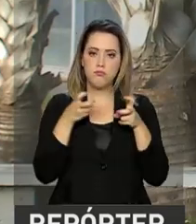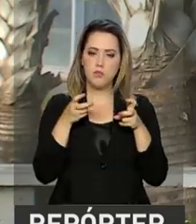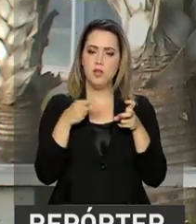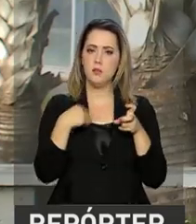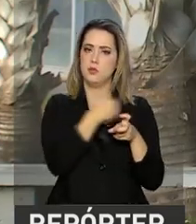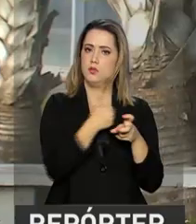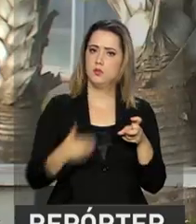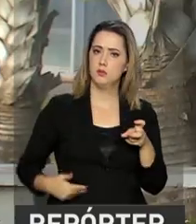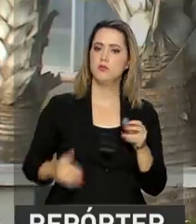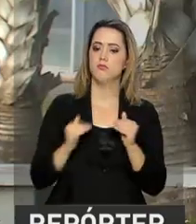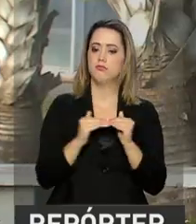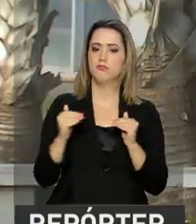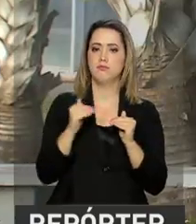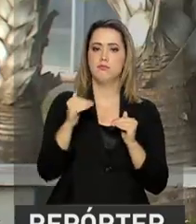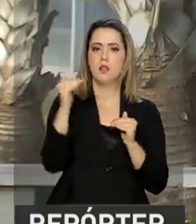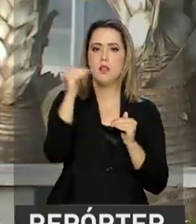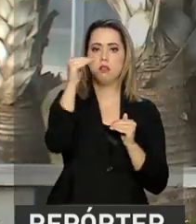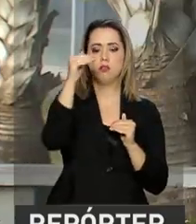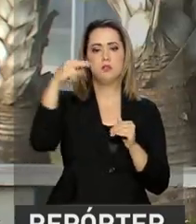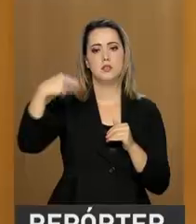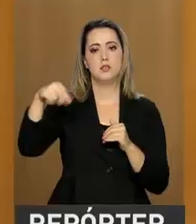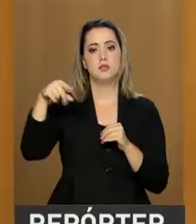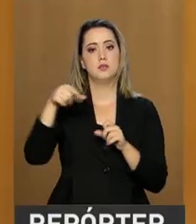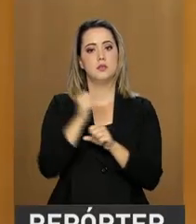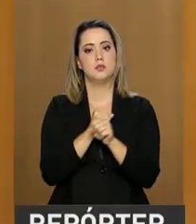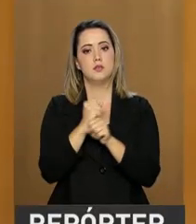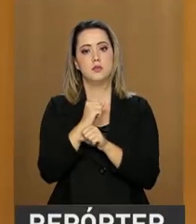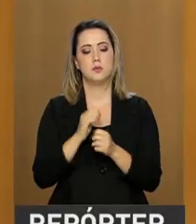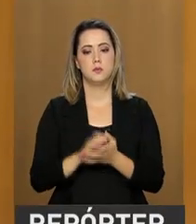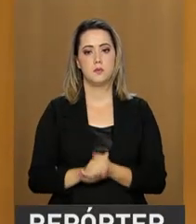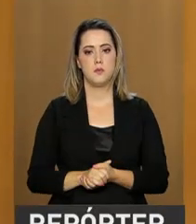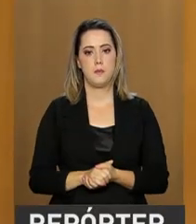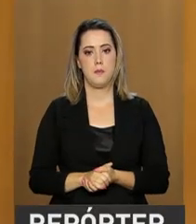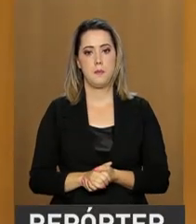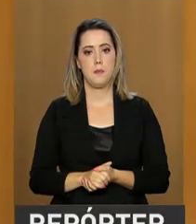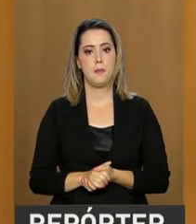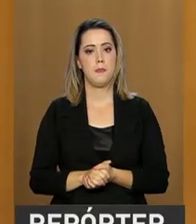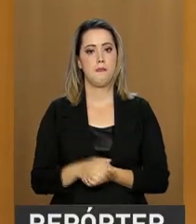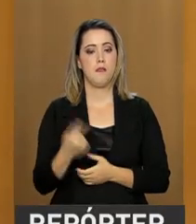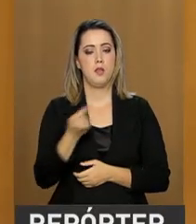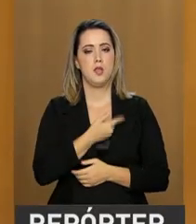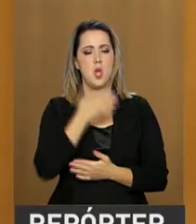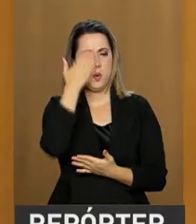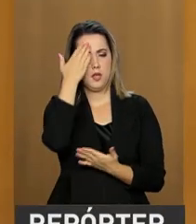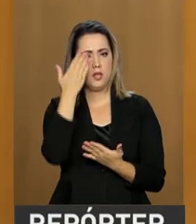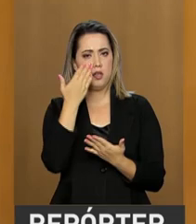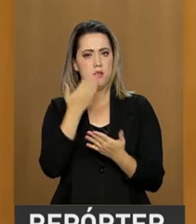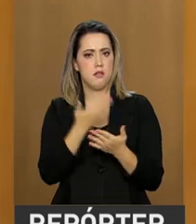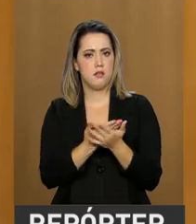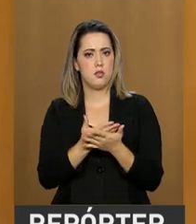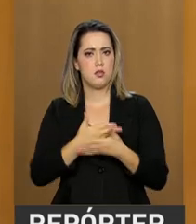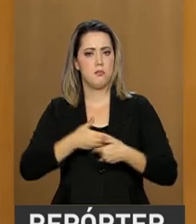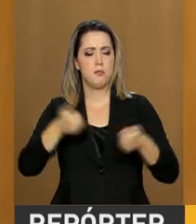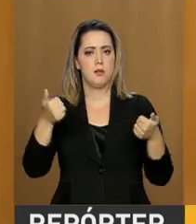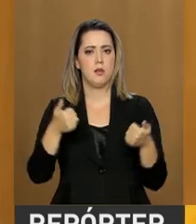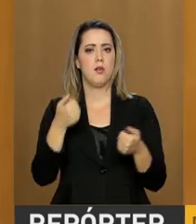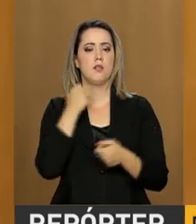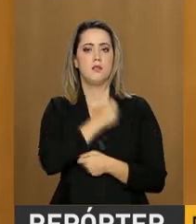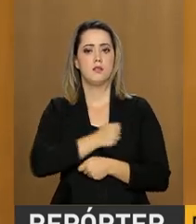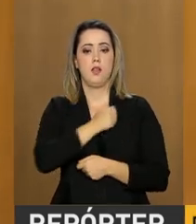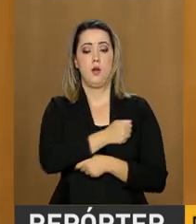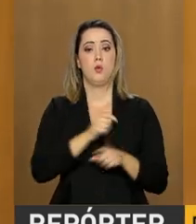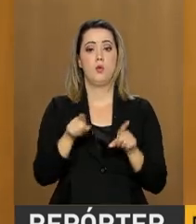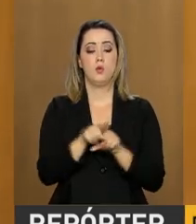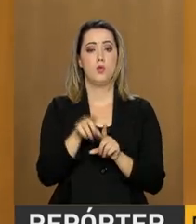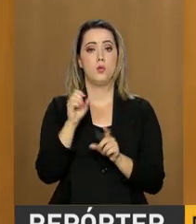esse número continue crescendo até Novembro desse ano eu acredito que vem números melhores em agosto até porque vocês vejam que